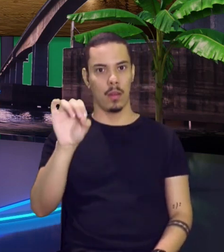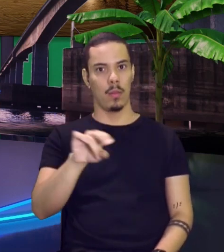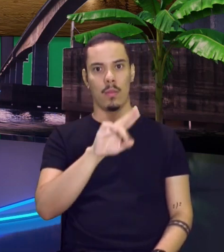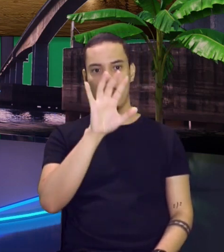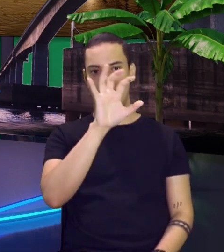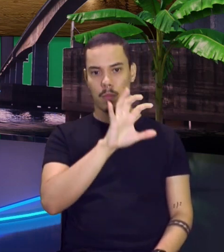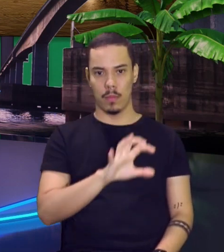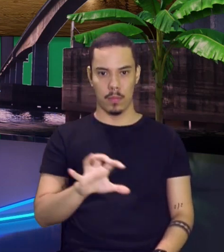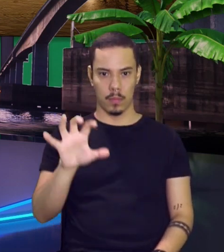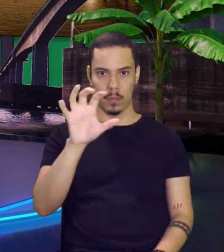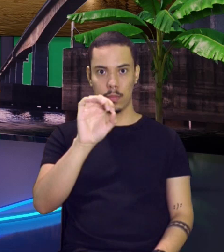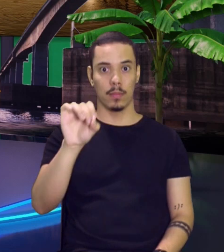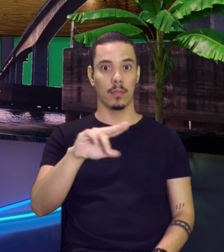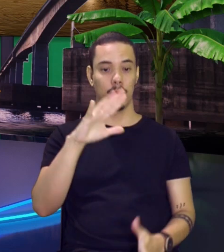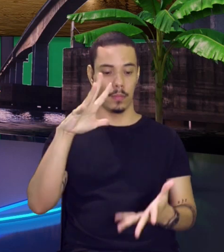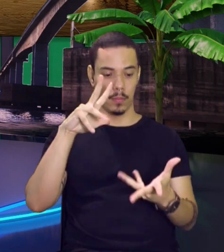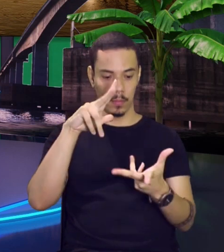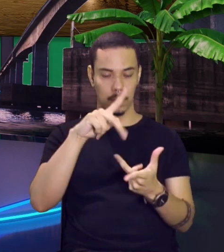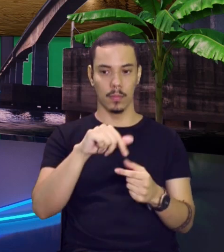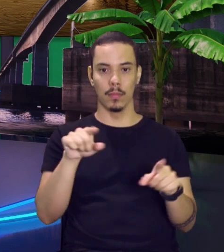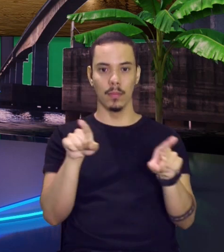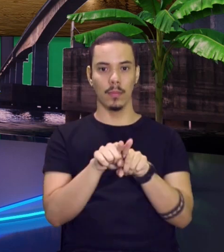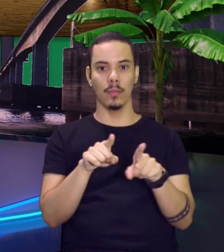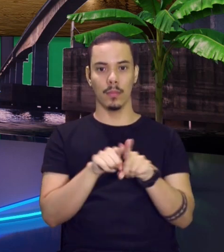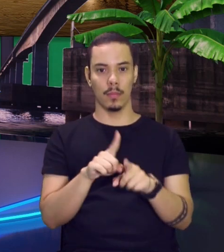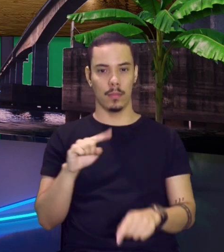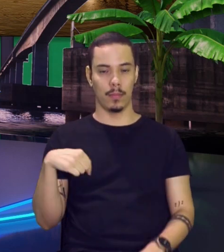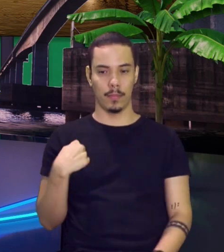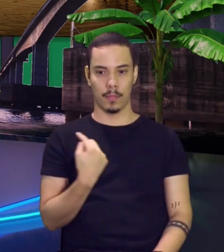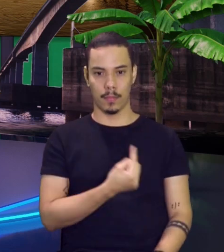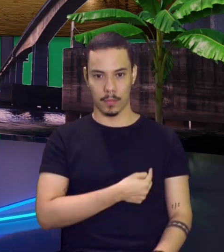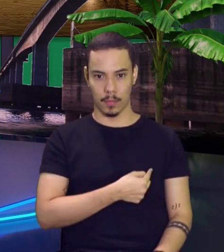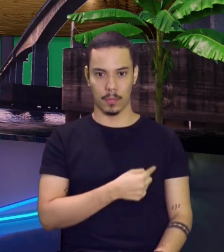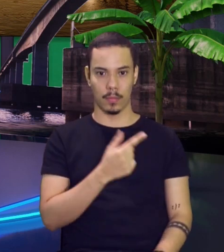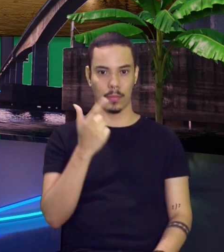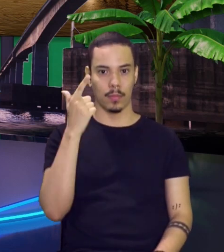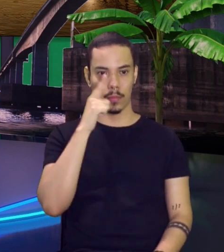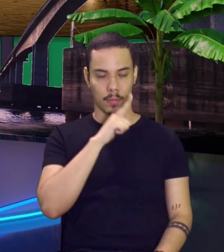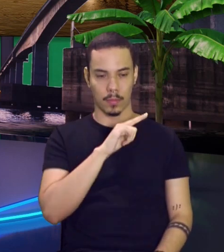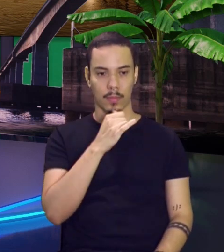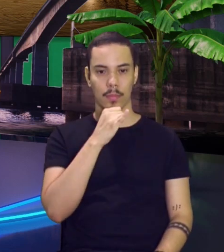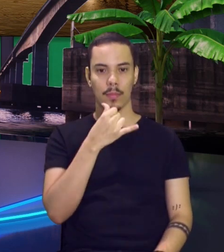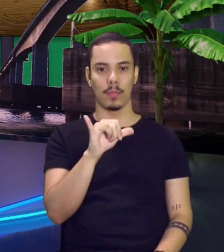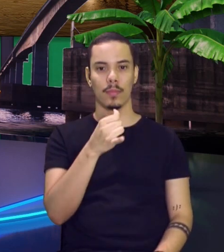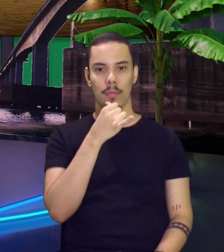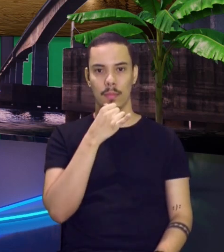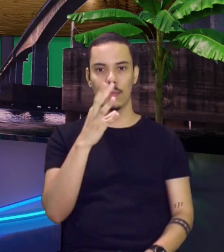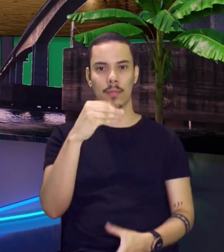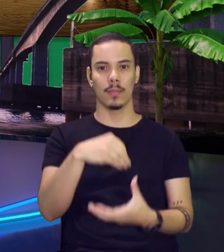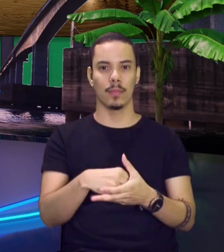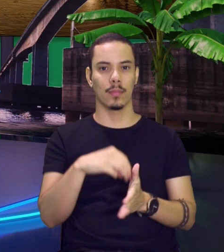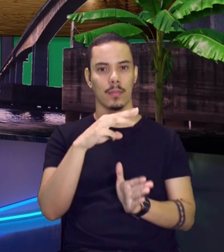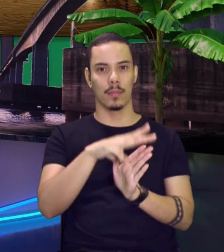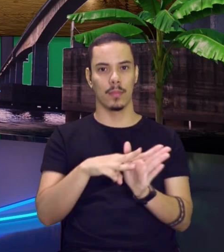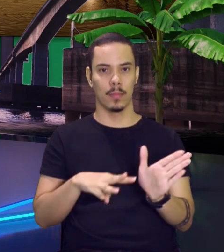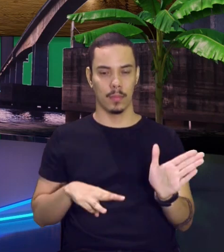até internacional, e da nossa grande produção de energia no Rio Madeira.